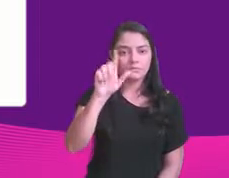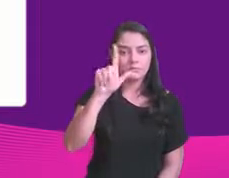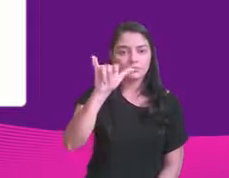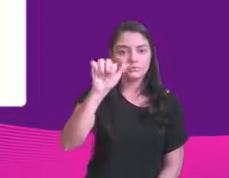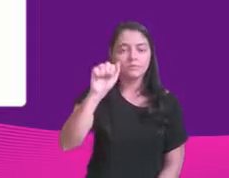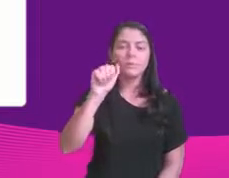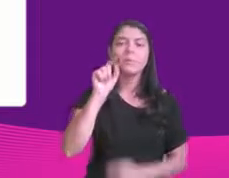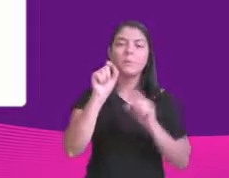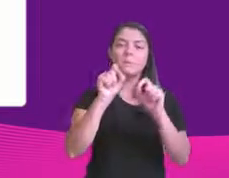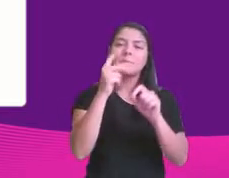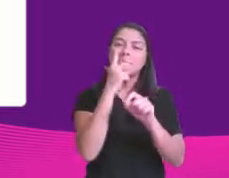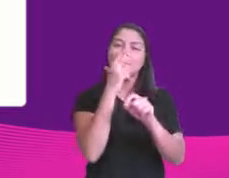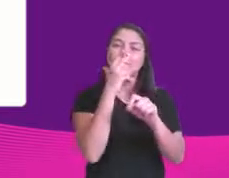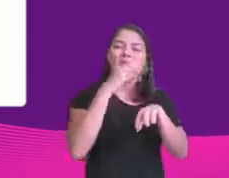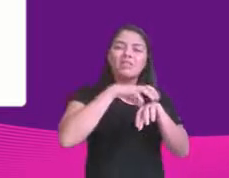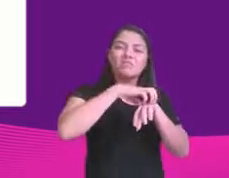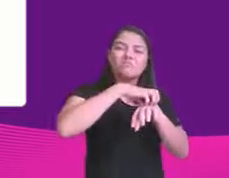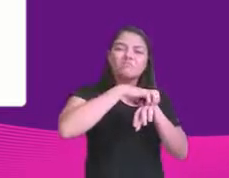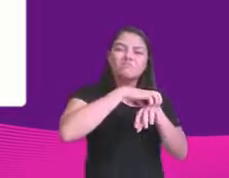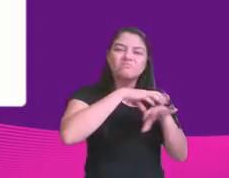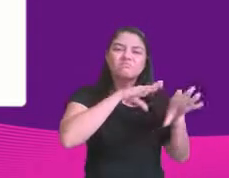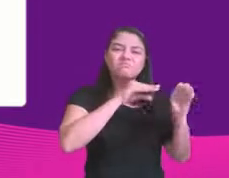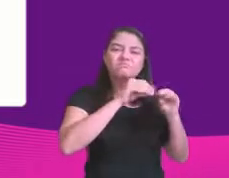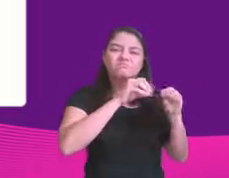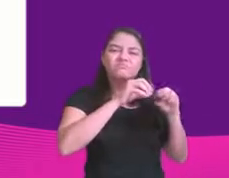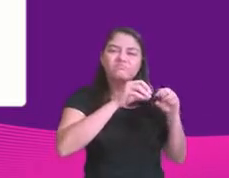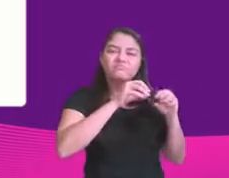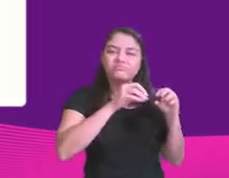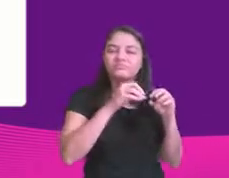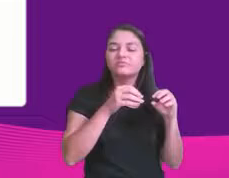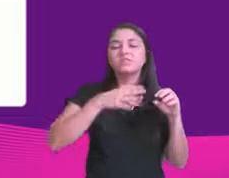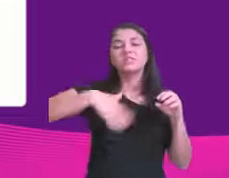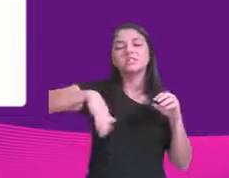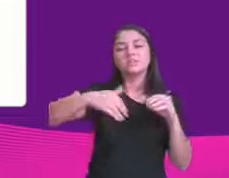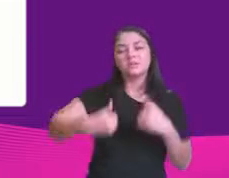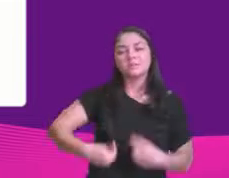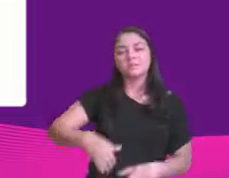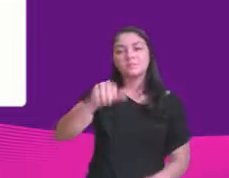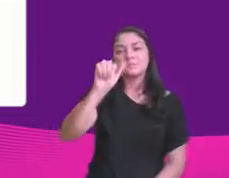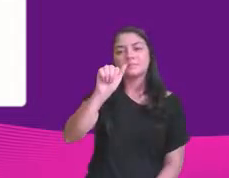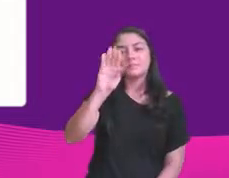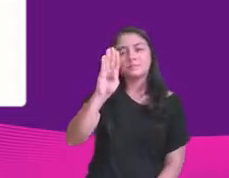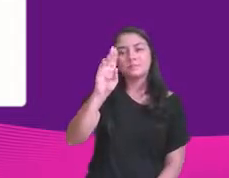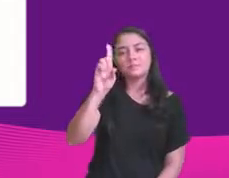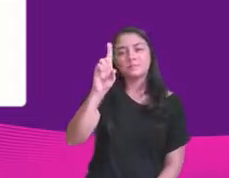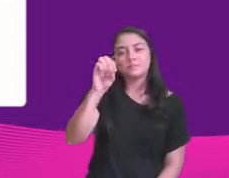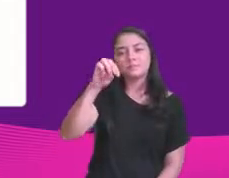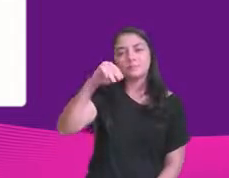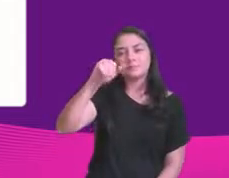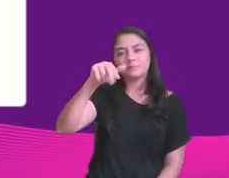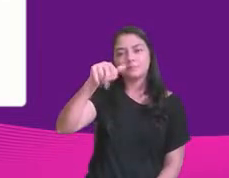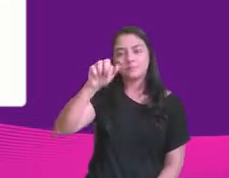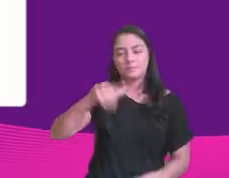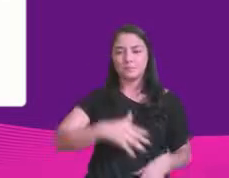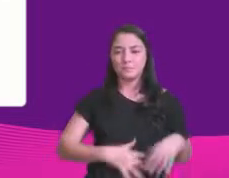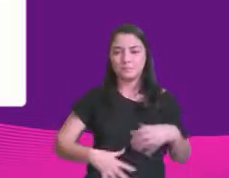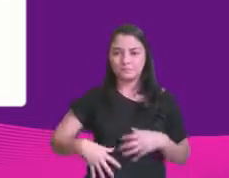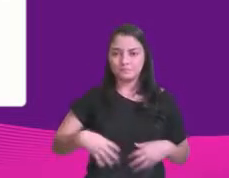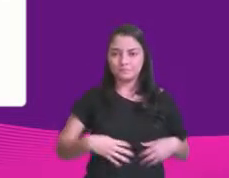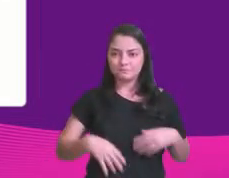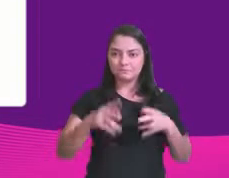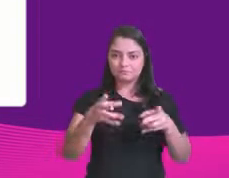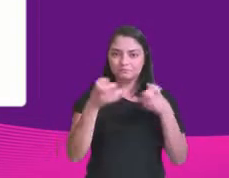né, de mucina na cavidade abdominal, mas ela pode vir então as neoplasias